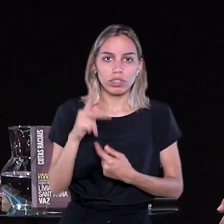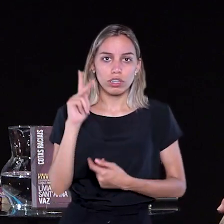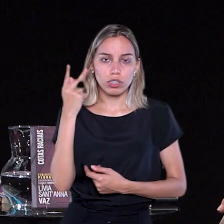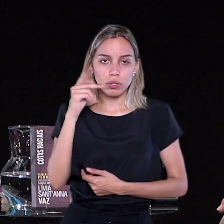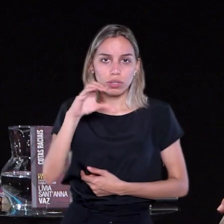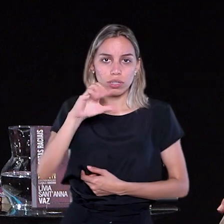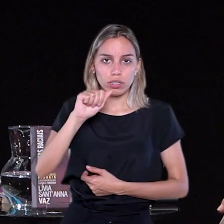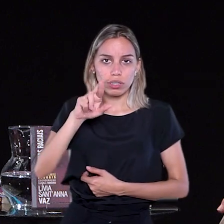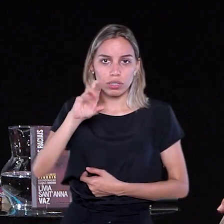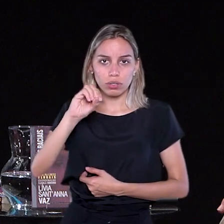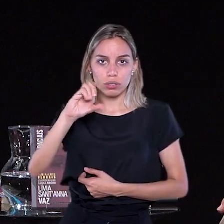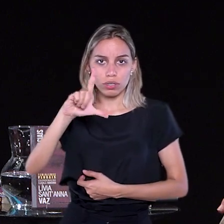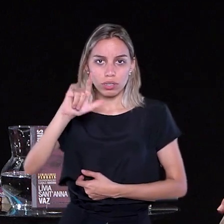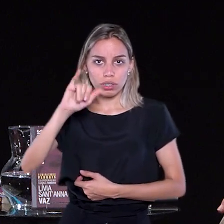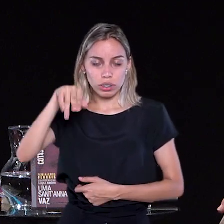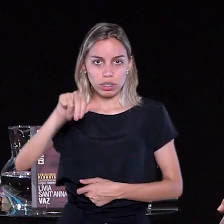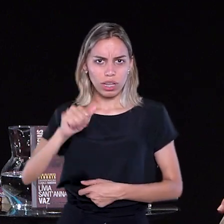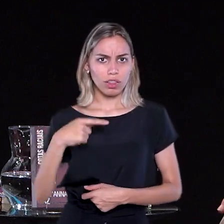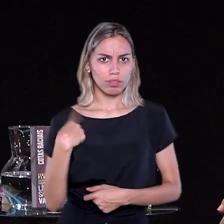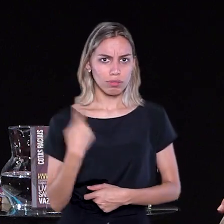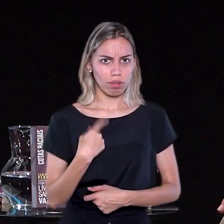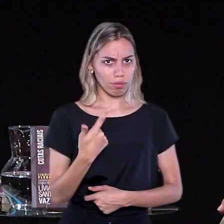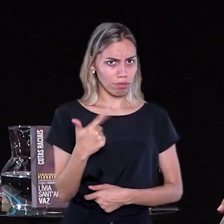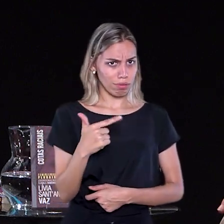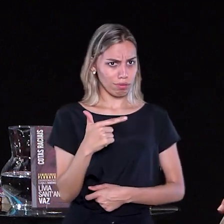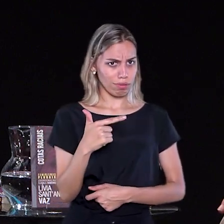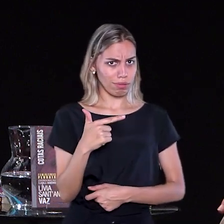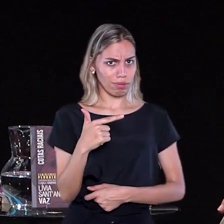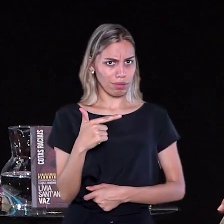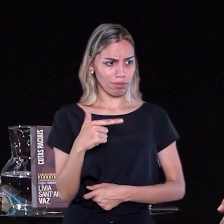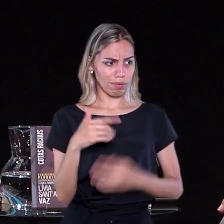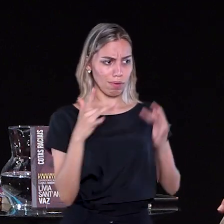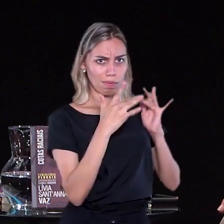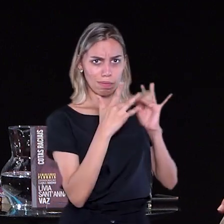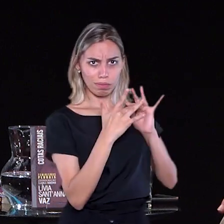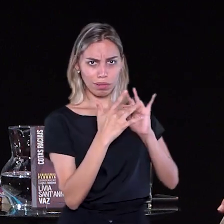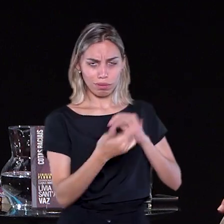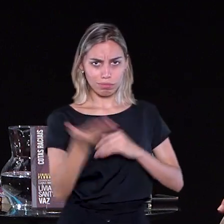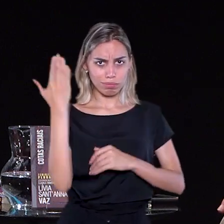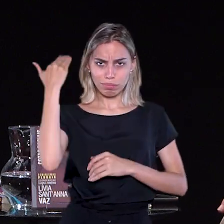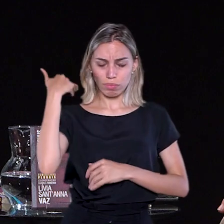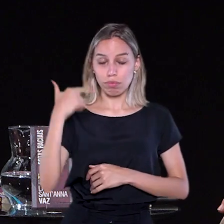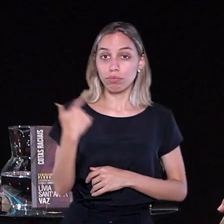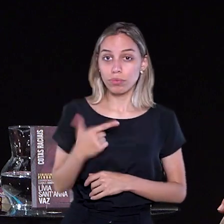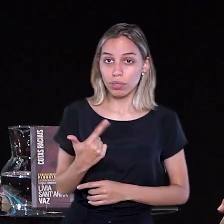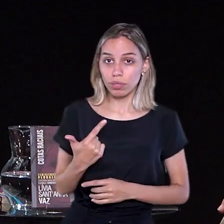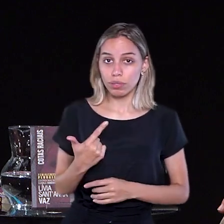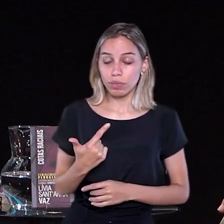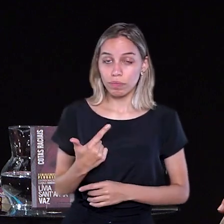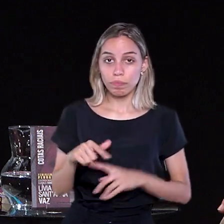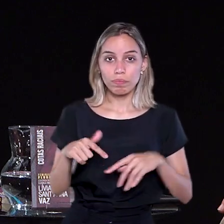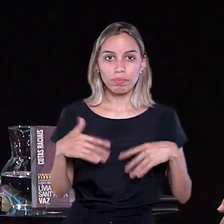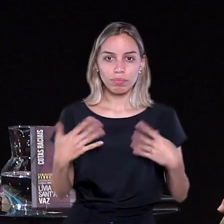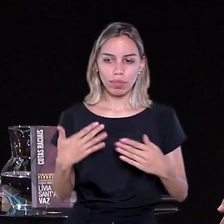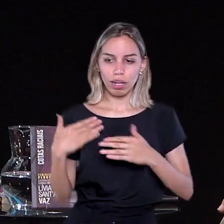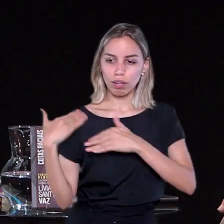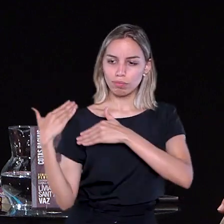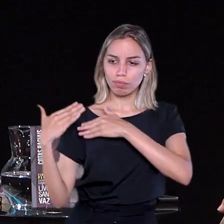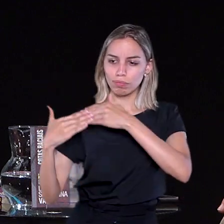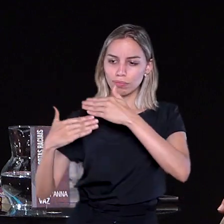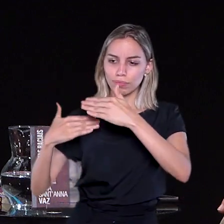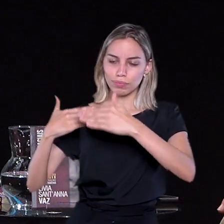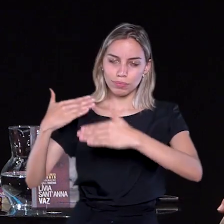acesso a intelectuais negros e negras nesse país. Não tivemos. Então, de alguns anos para cá, isso